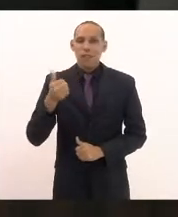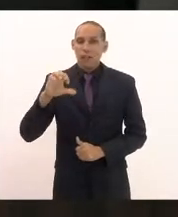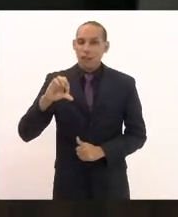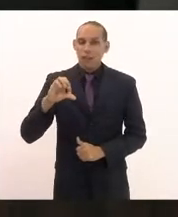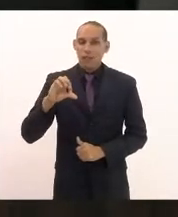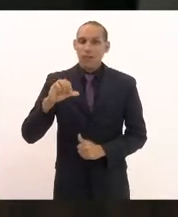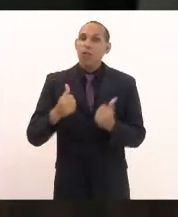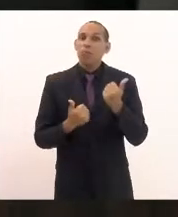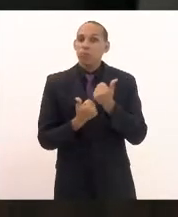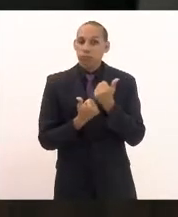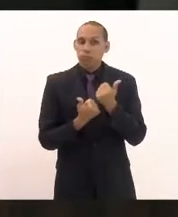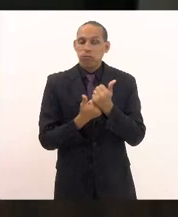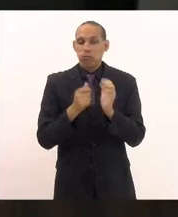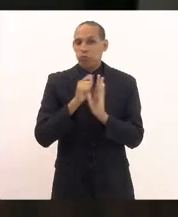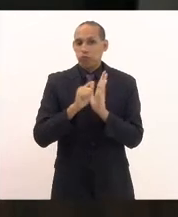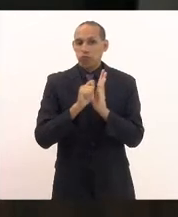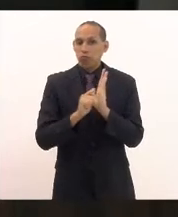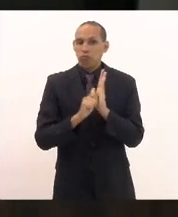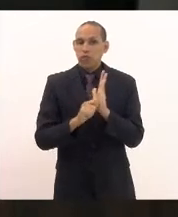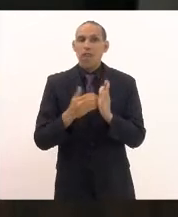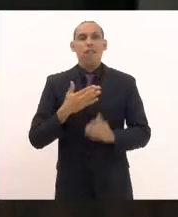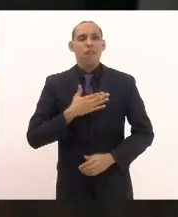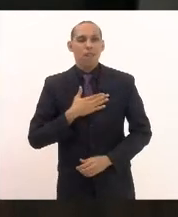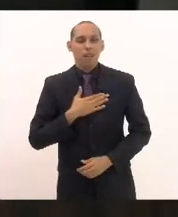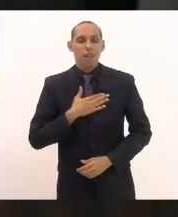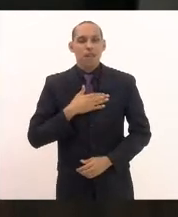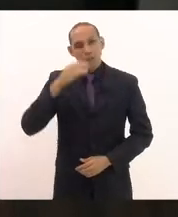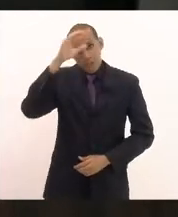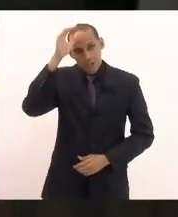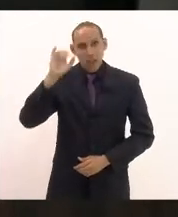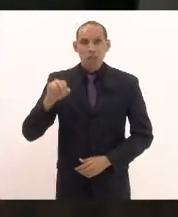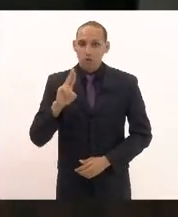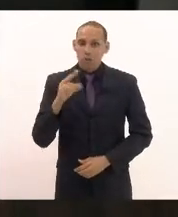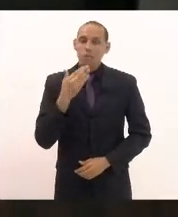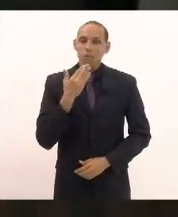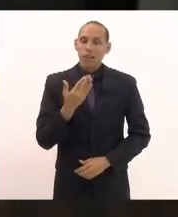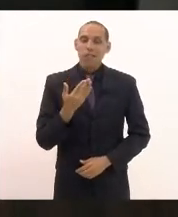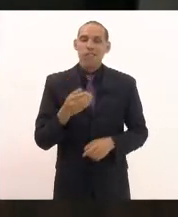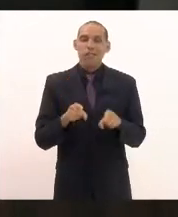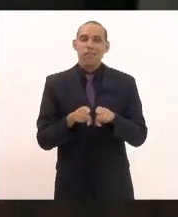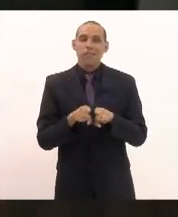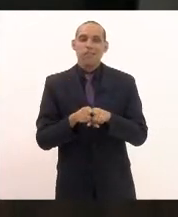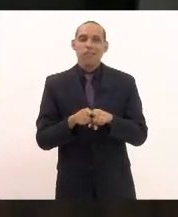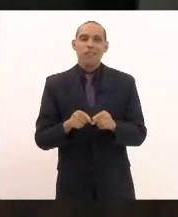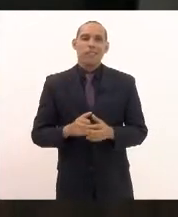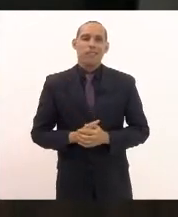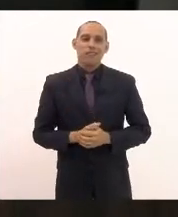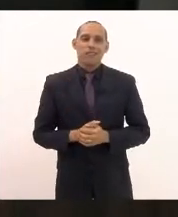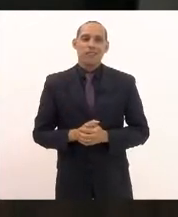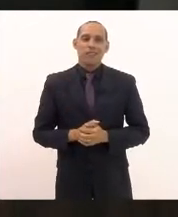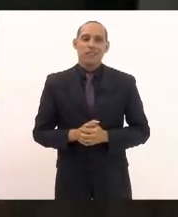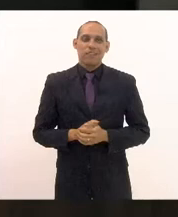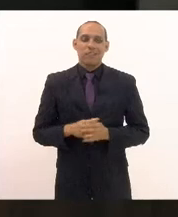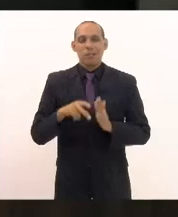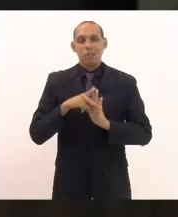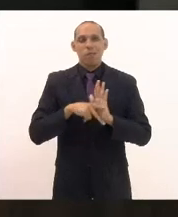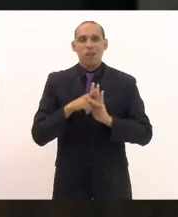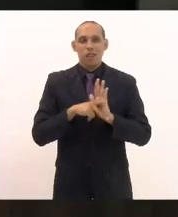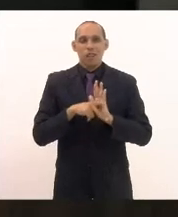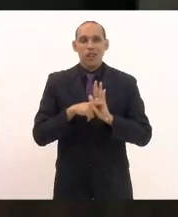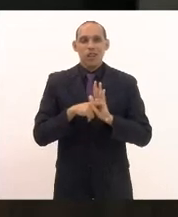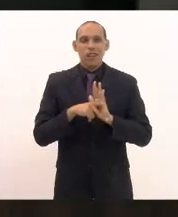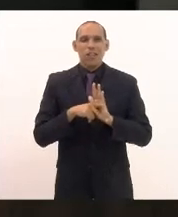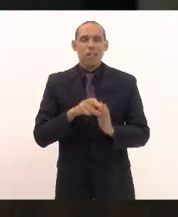Coautoria. A deputada Tia Ju, peço coautoria no deputado, também no projeto da deputada